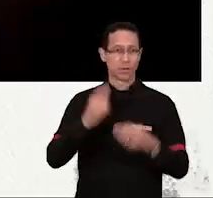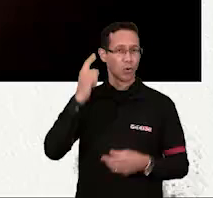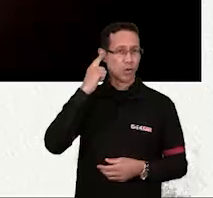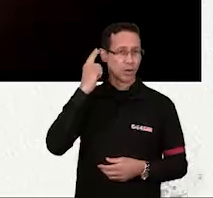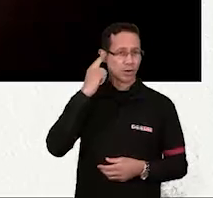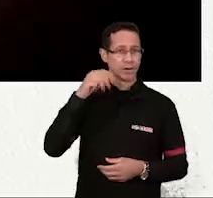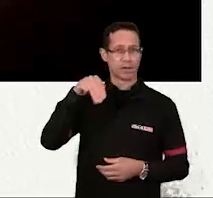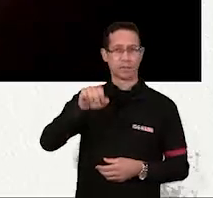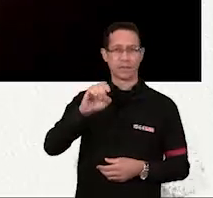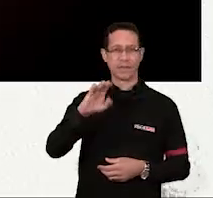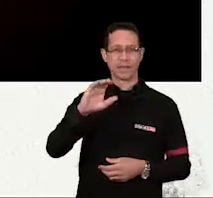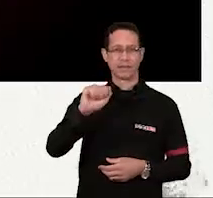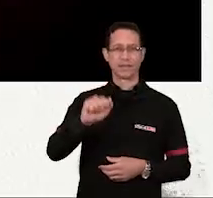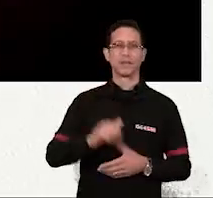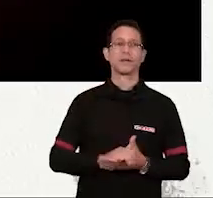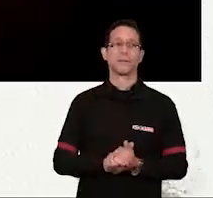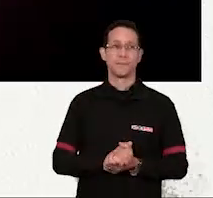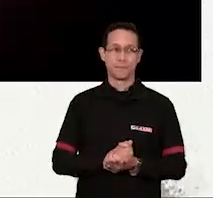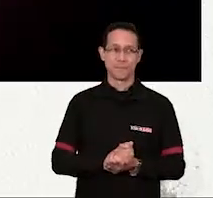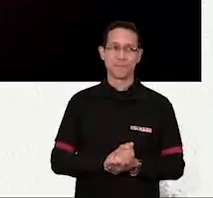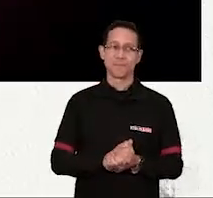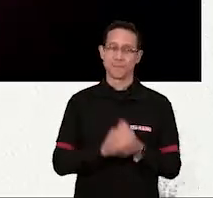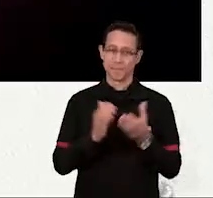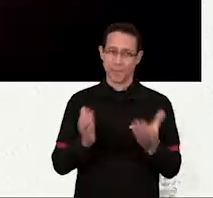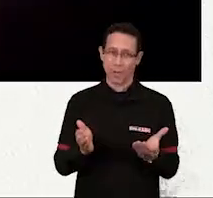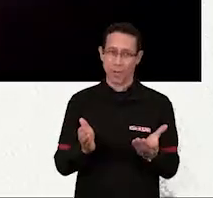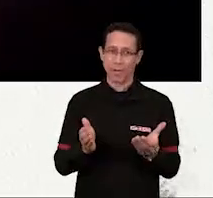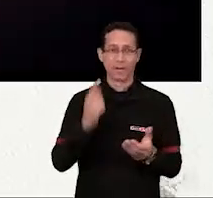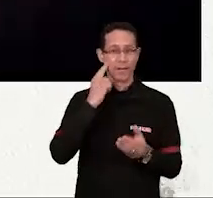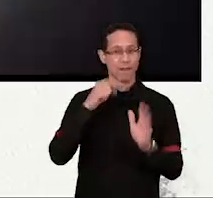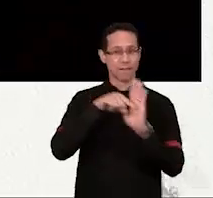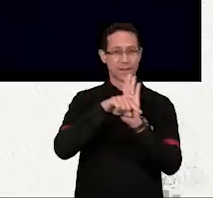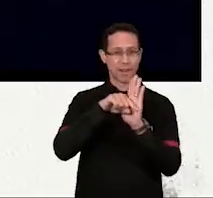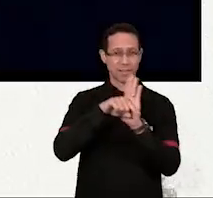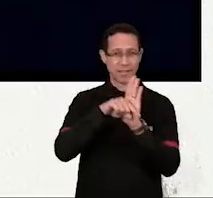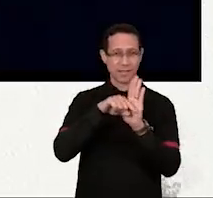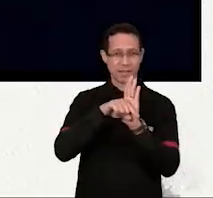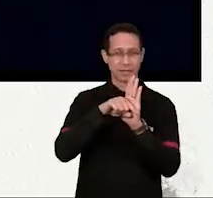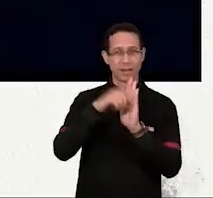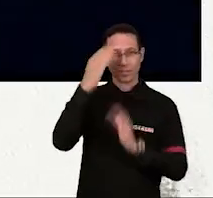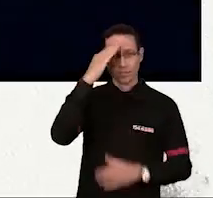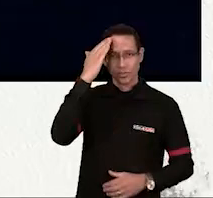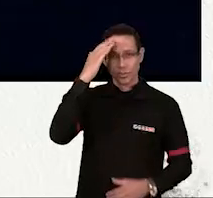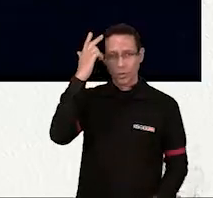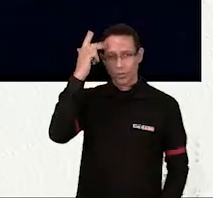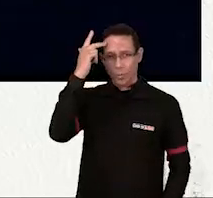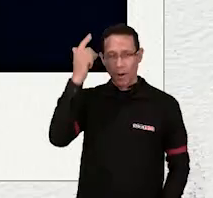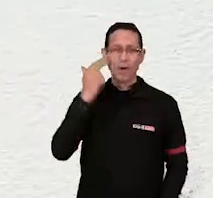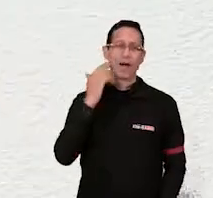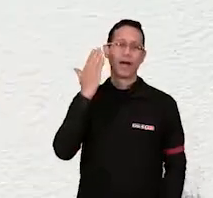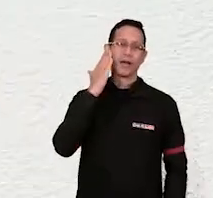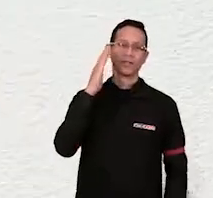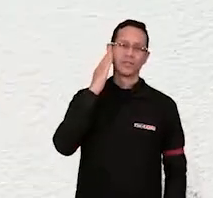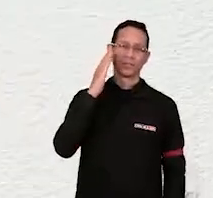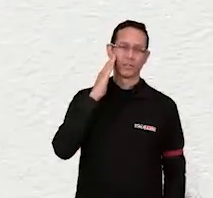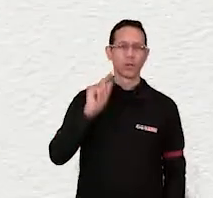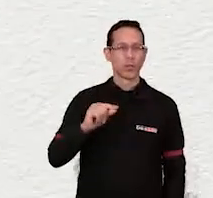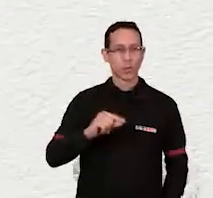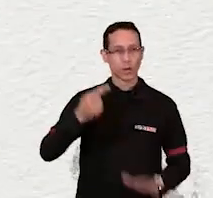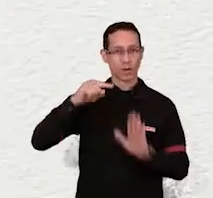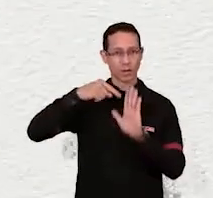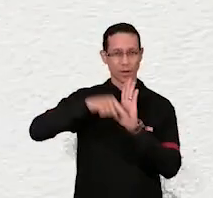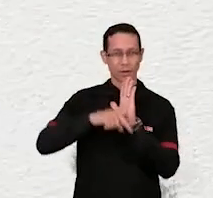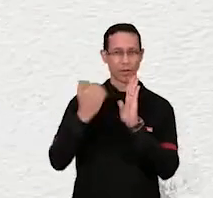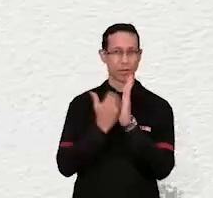média. Então, avaliar esse conduto auditivo, entender o que é normal, para a gente começar a entender o que é o